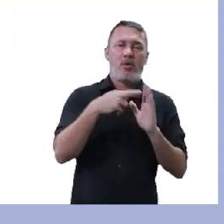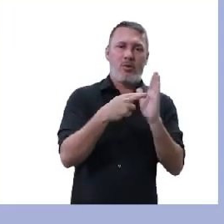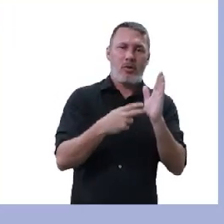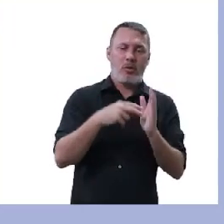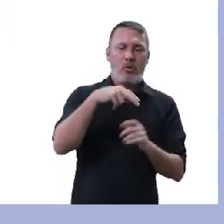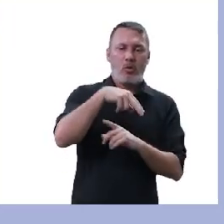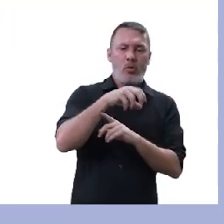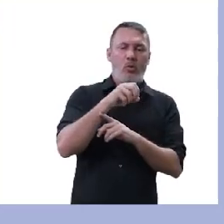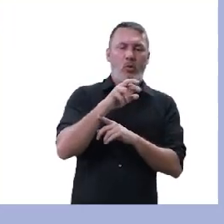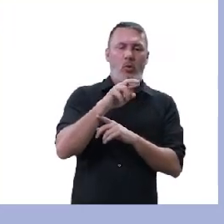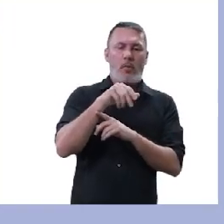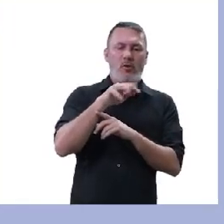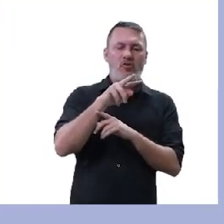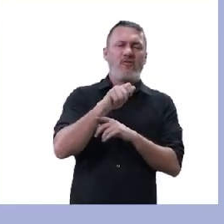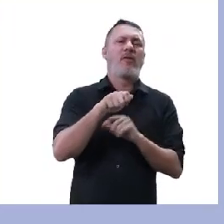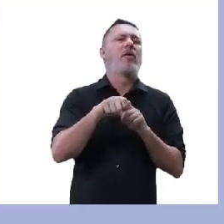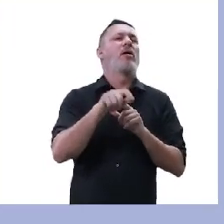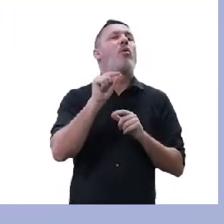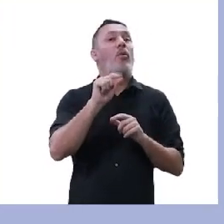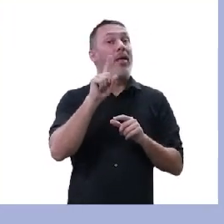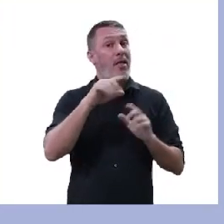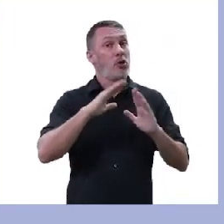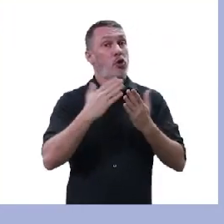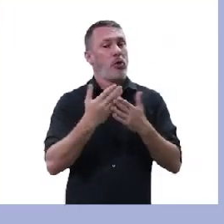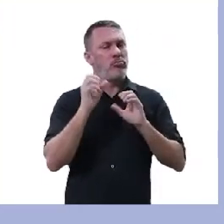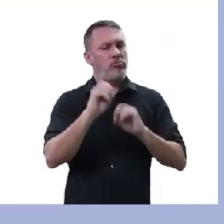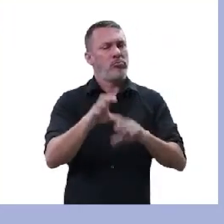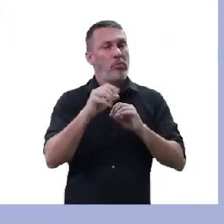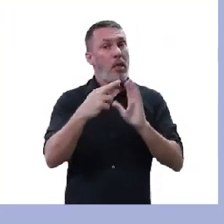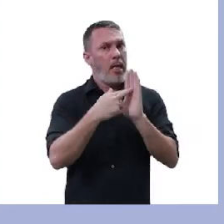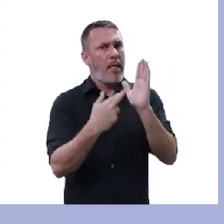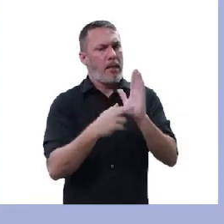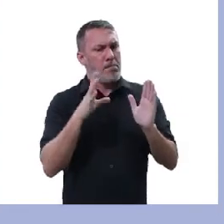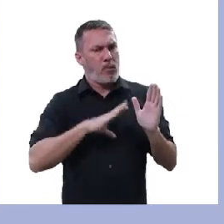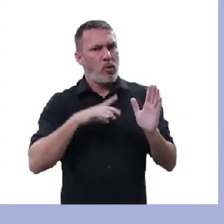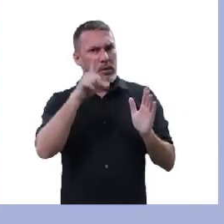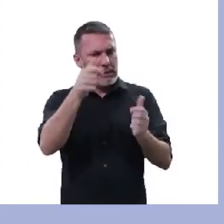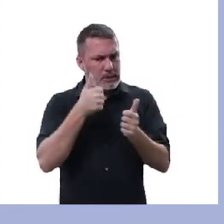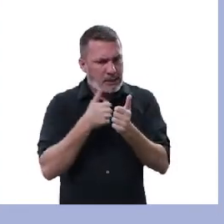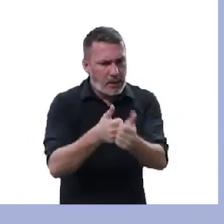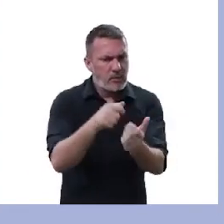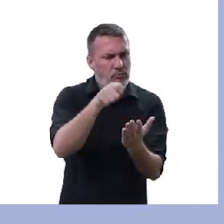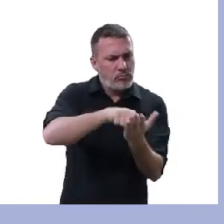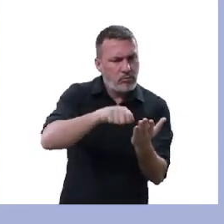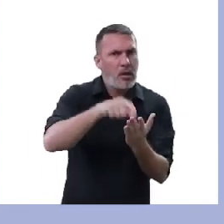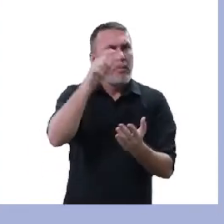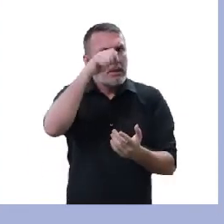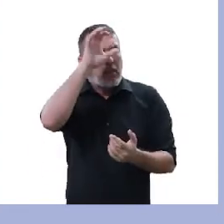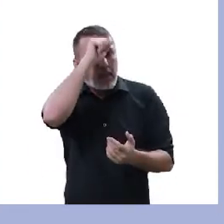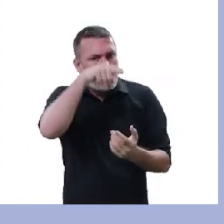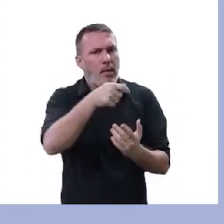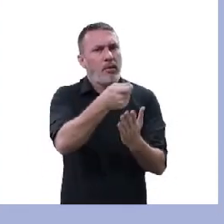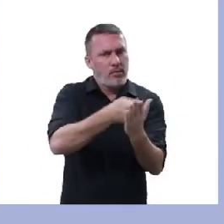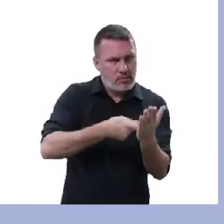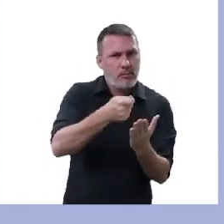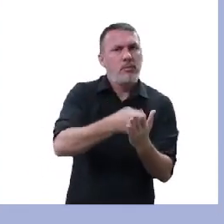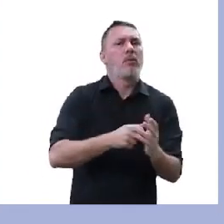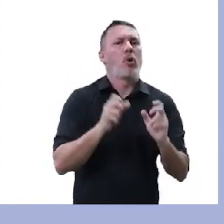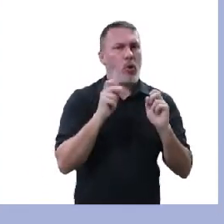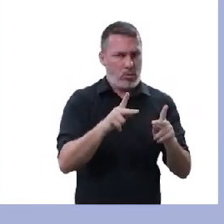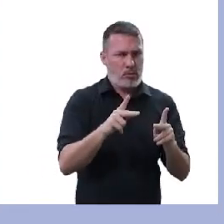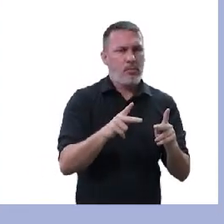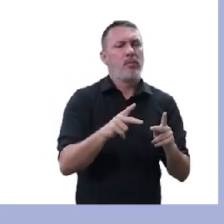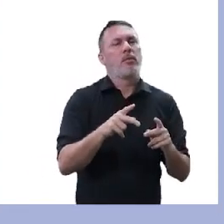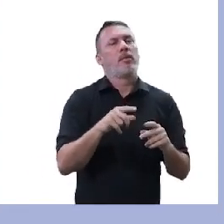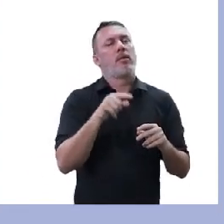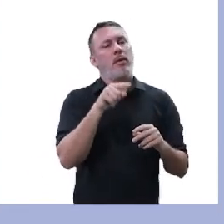normativa, né? O que é a gramática normativa? Aquela que é ensinada na escola. É uma norma a ser seguida, que o aluno ele precisa aprender aquilo ali.